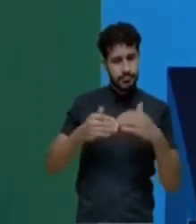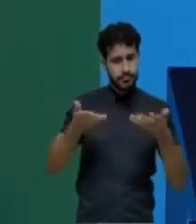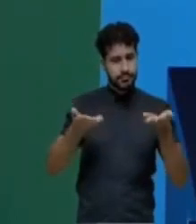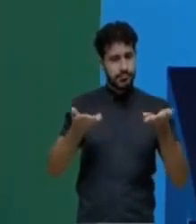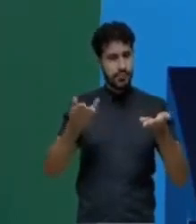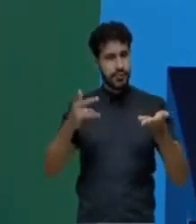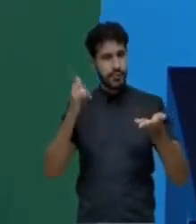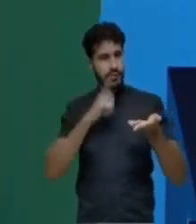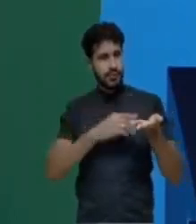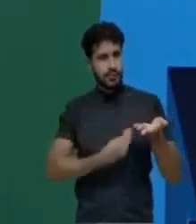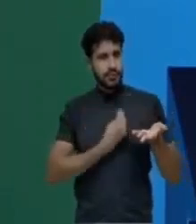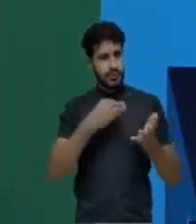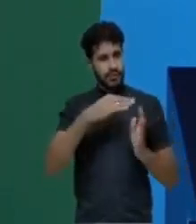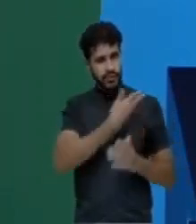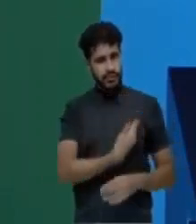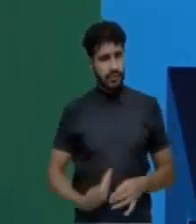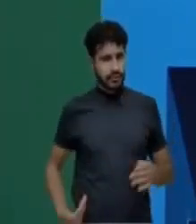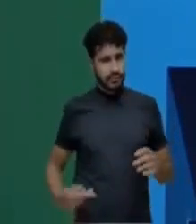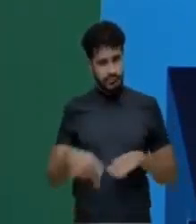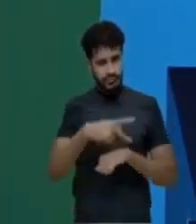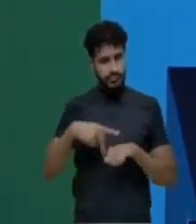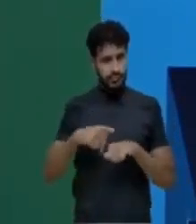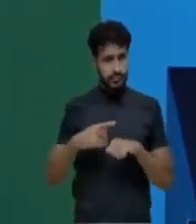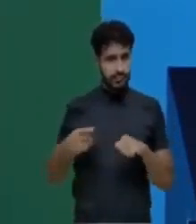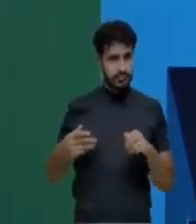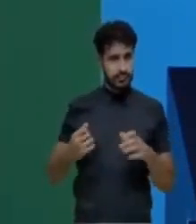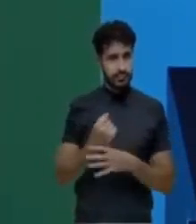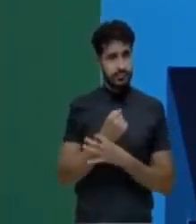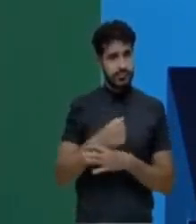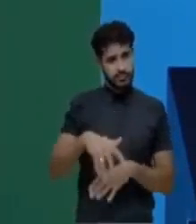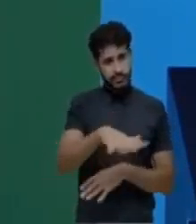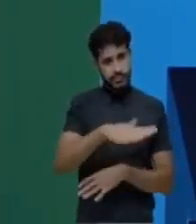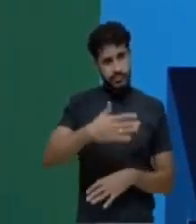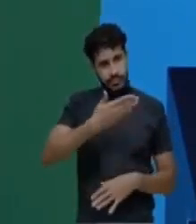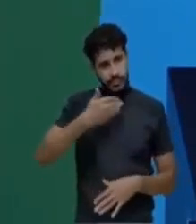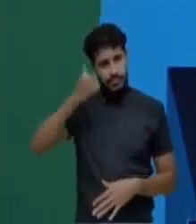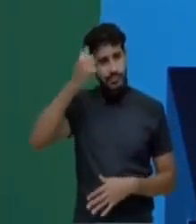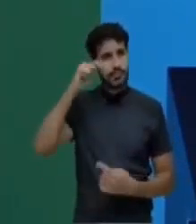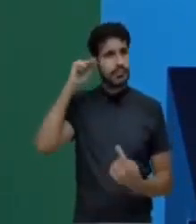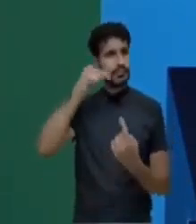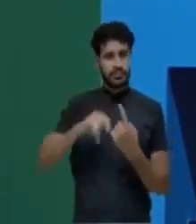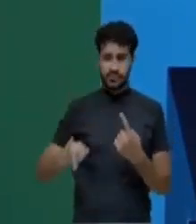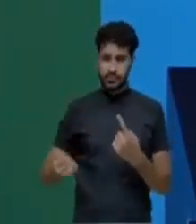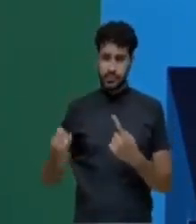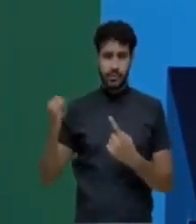a dívida pública do país e garantir um cenário mais favorável para que os juros possam baixar.